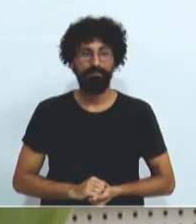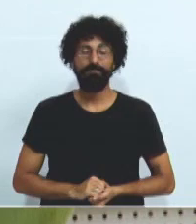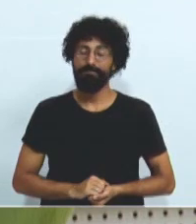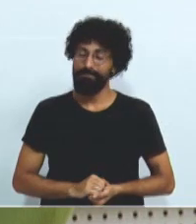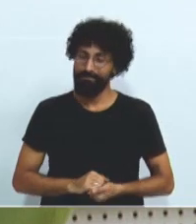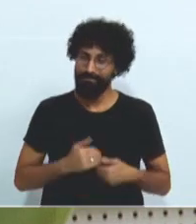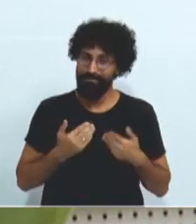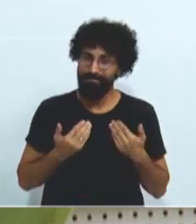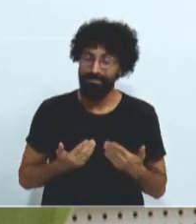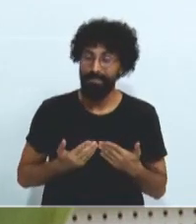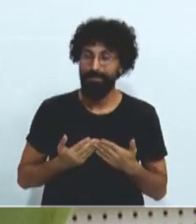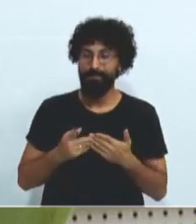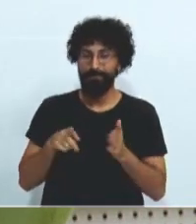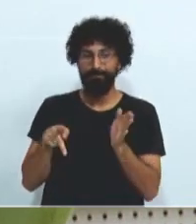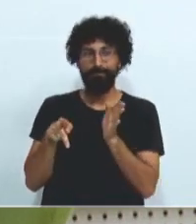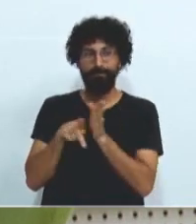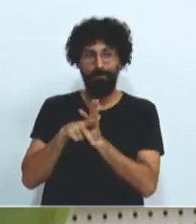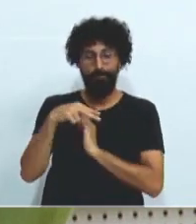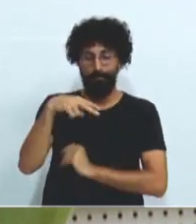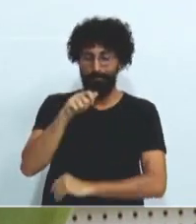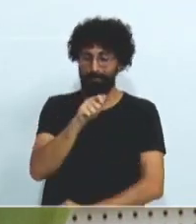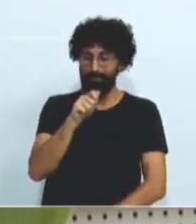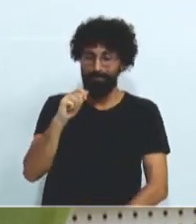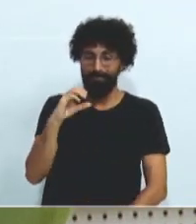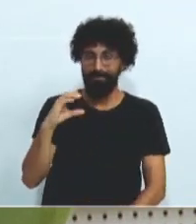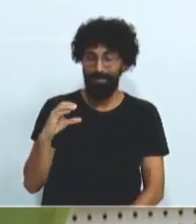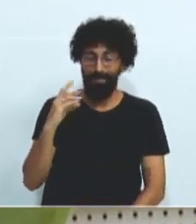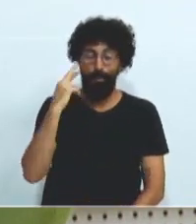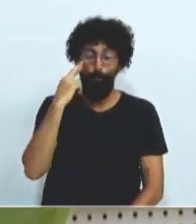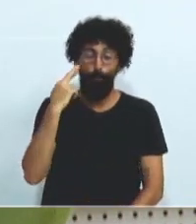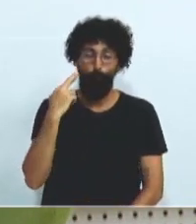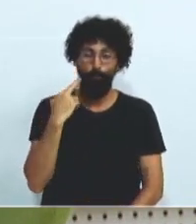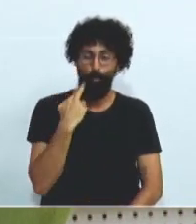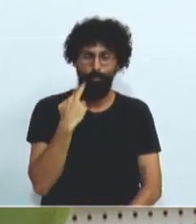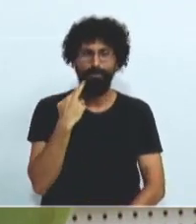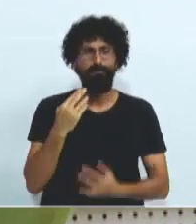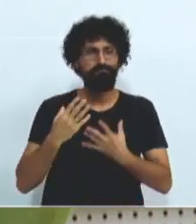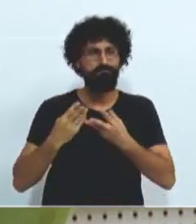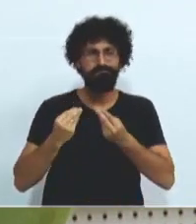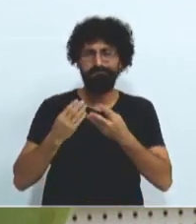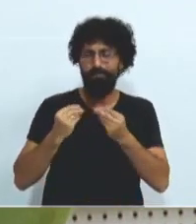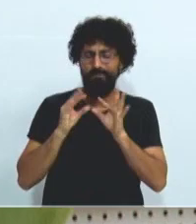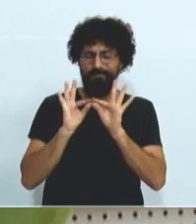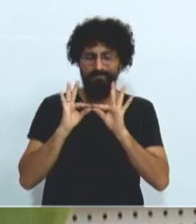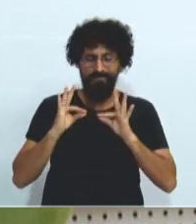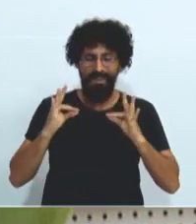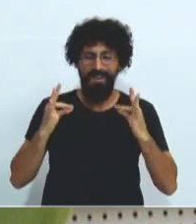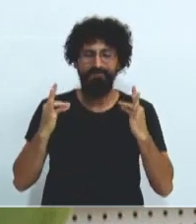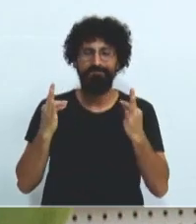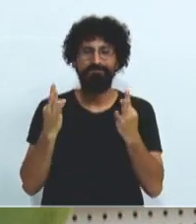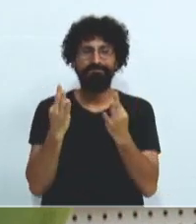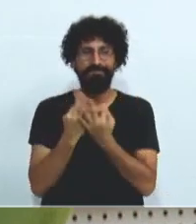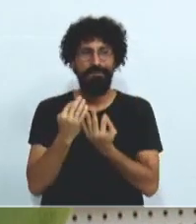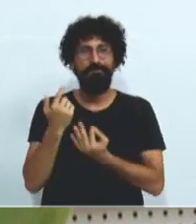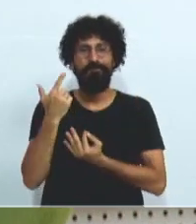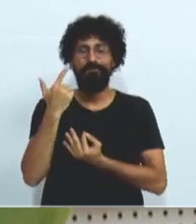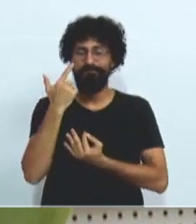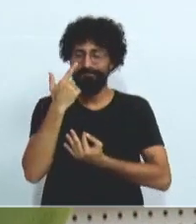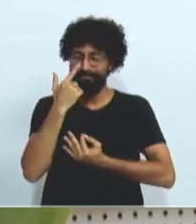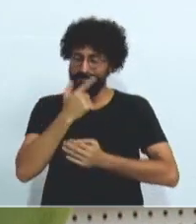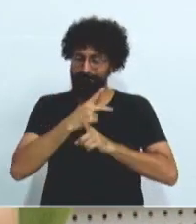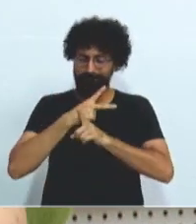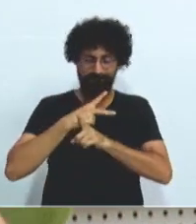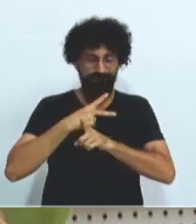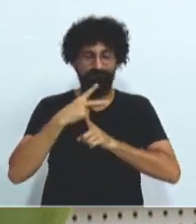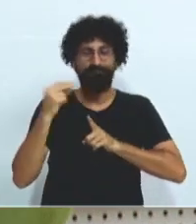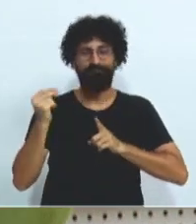E graças ao Núcleo de Apoio à Criança com Câncer de Rondônia, o NAC, muitas famílias têm suporte adequado para vencer essa